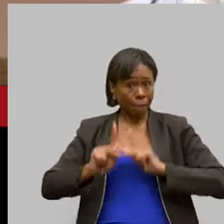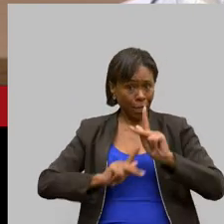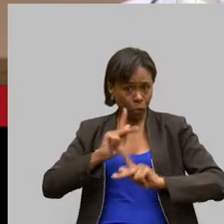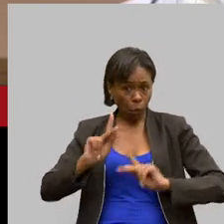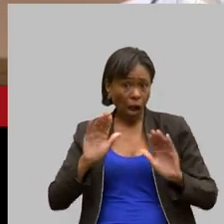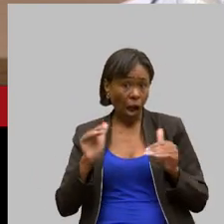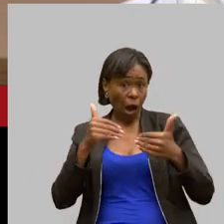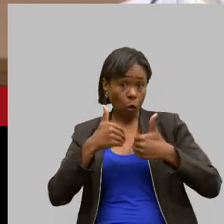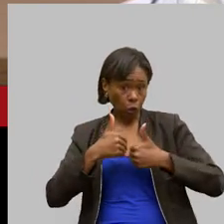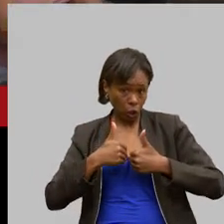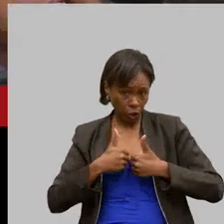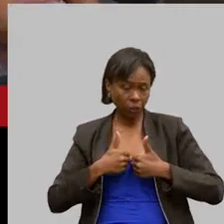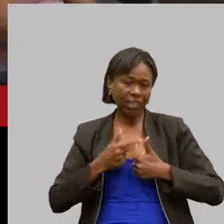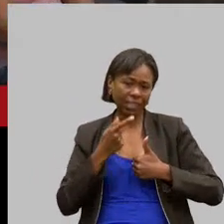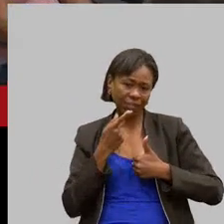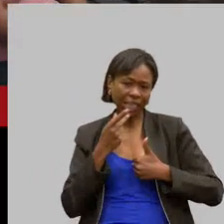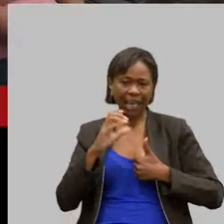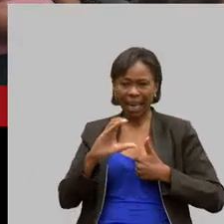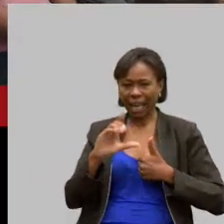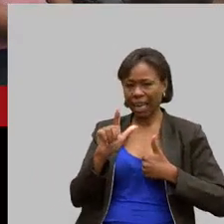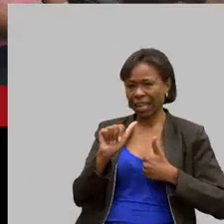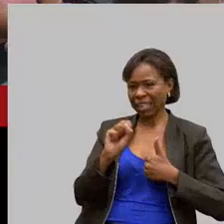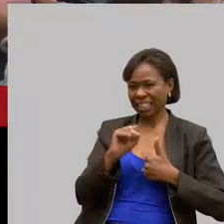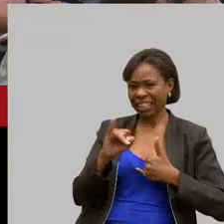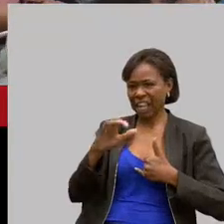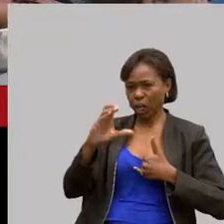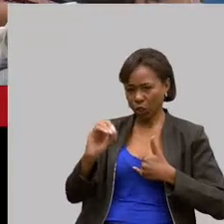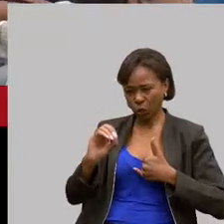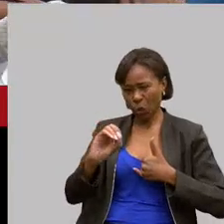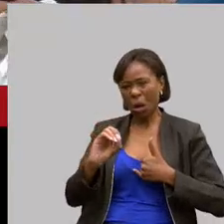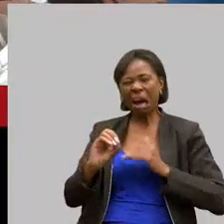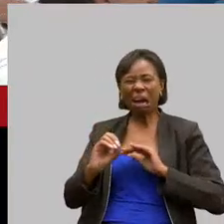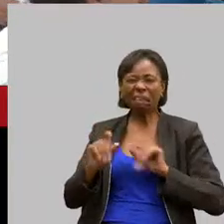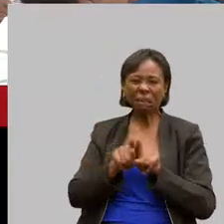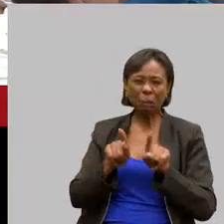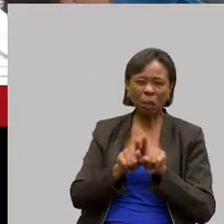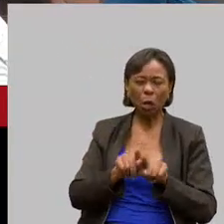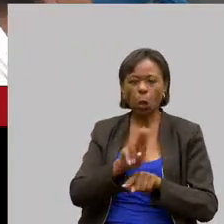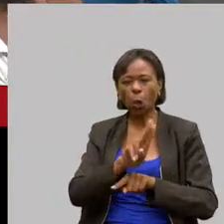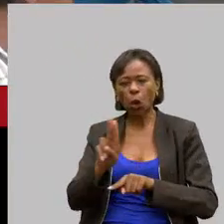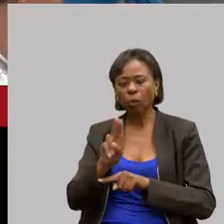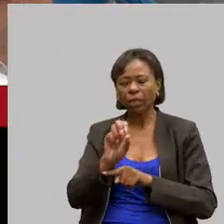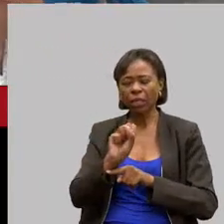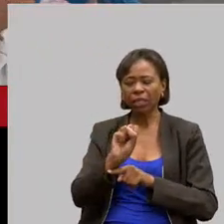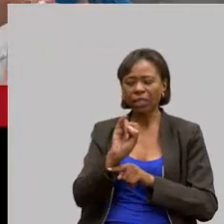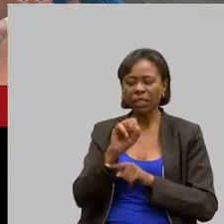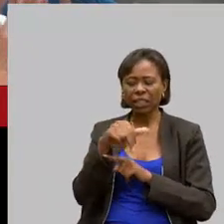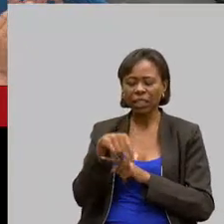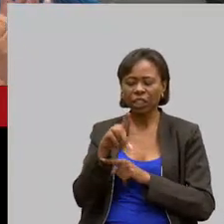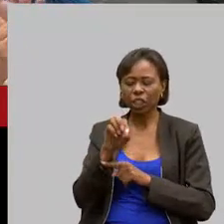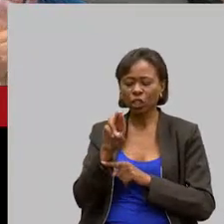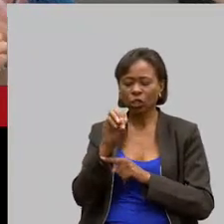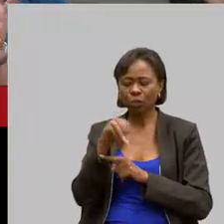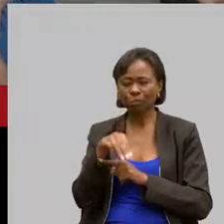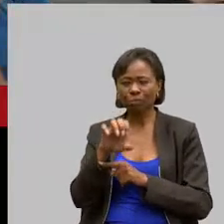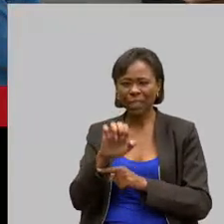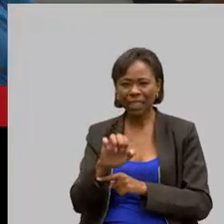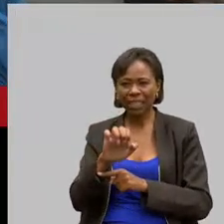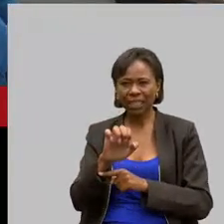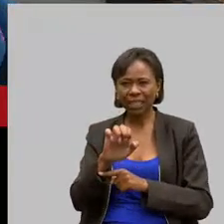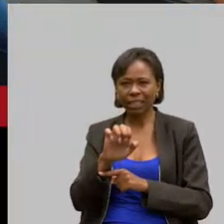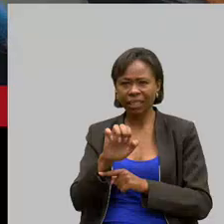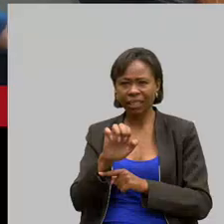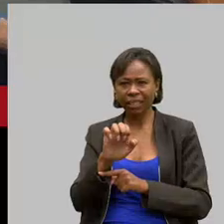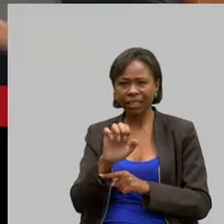clássico que também já foi chamado de síndrome de caner até 1944 que é a